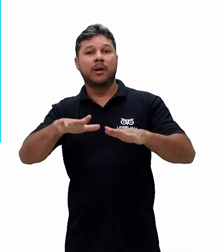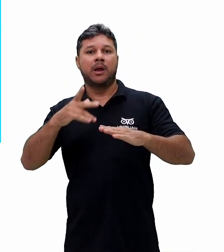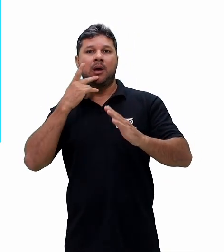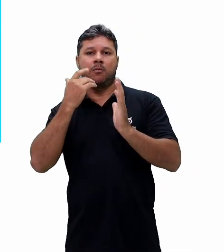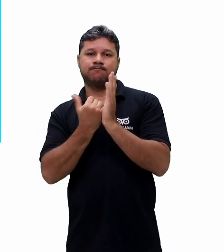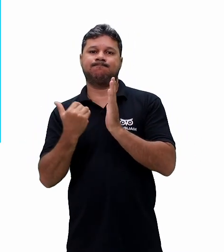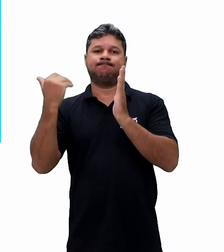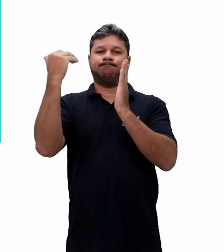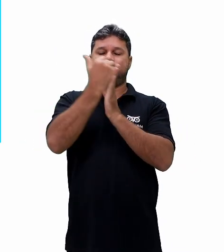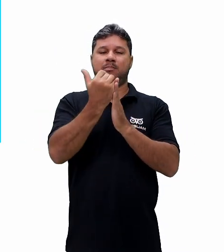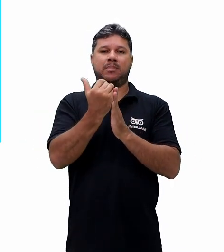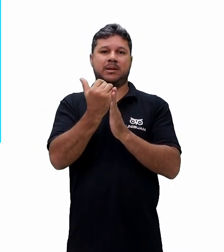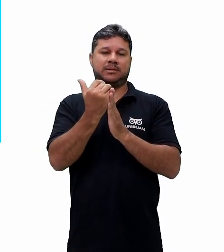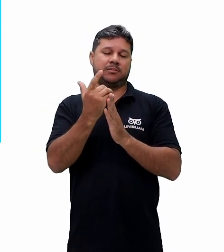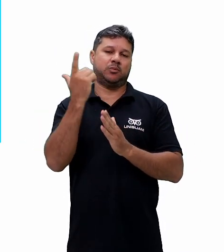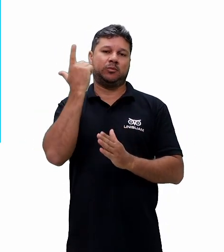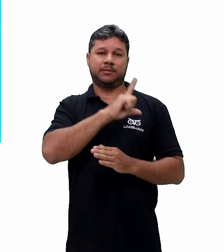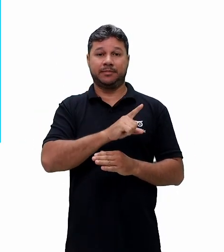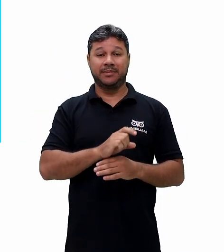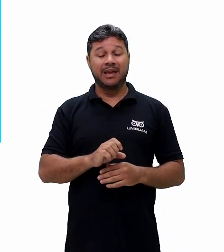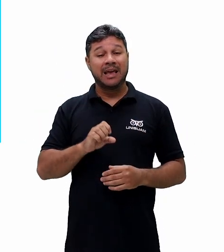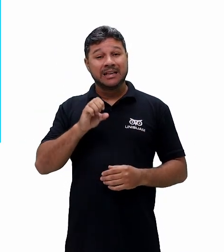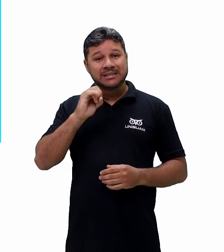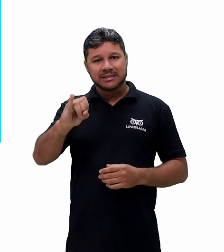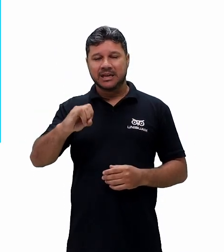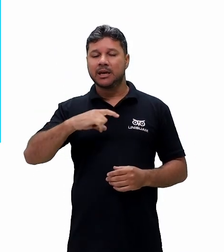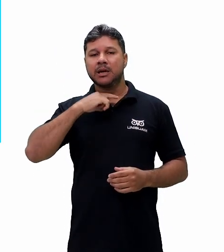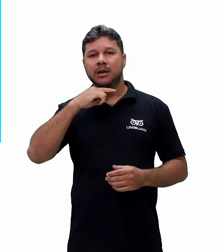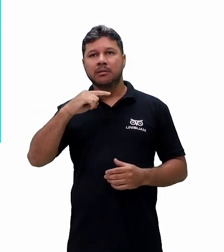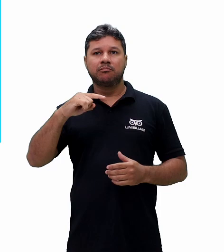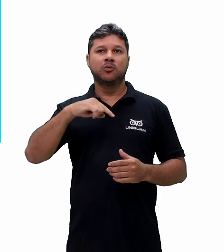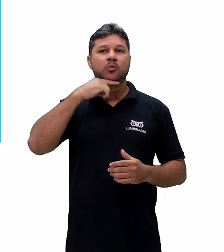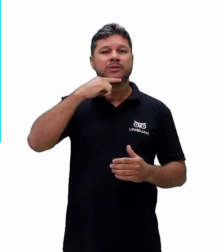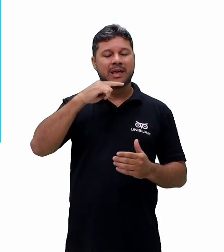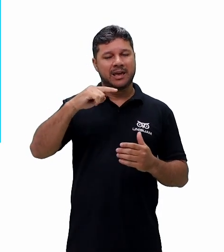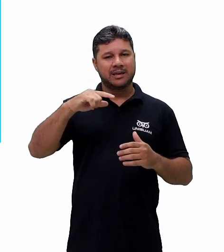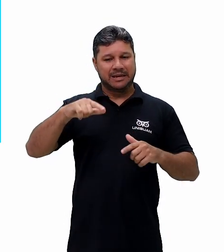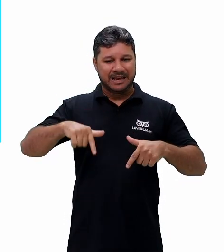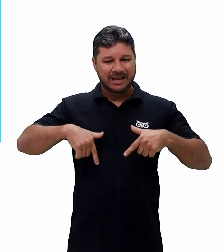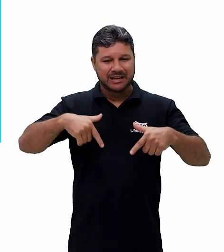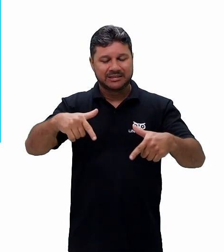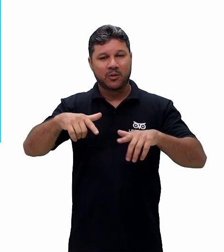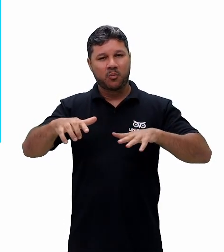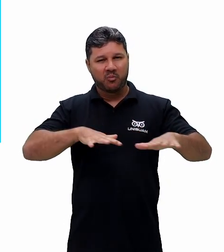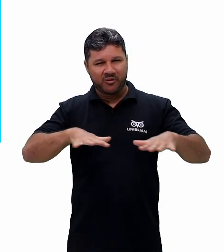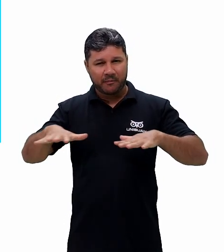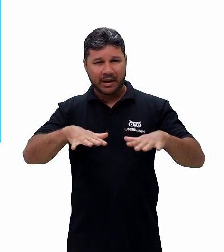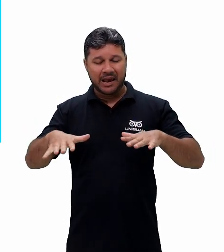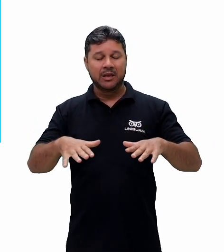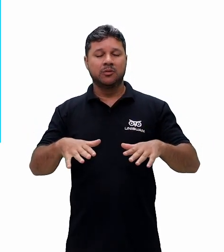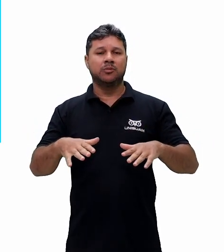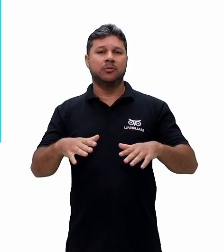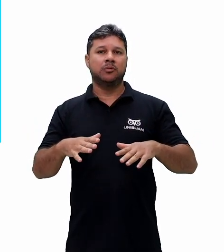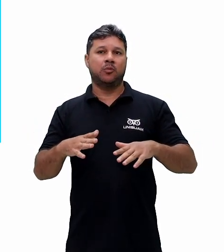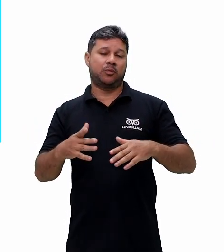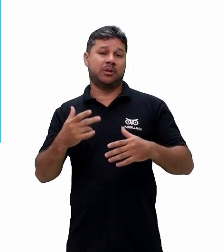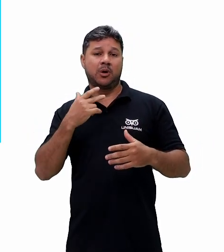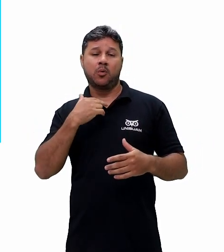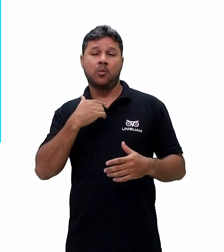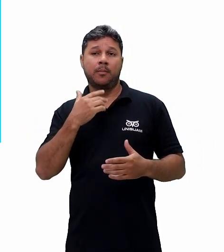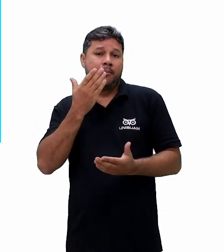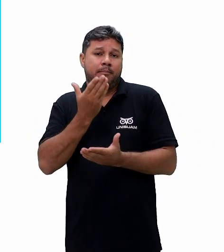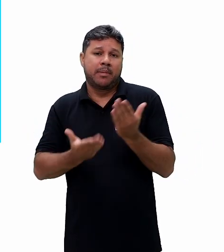movimentos na máxima amplitude. E se ele não consegue realizar determinados movimentos na máxima amplitude, ele não